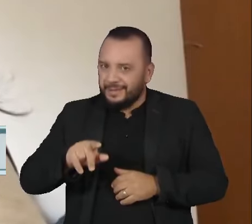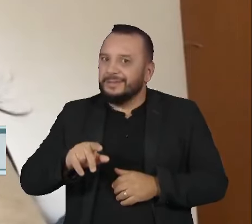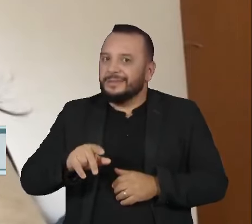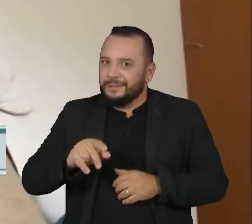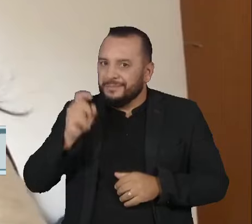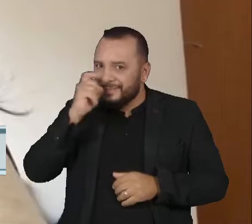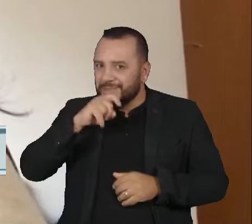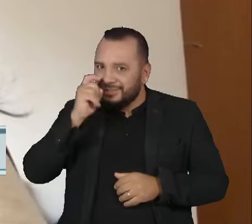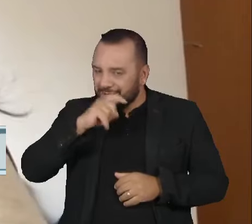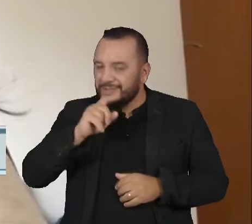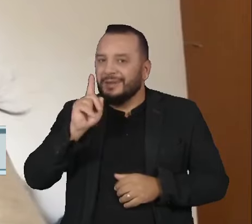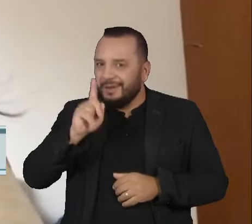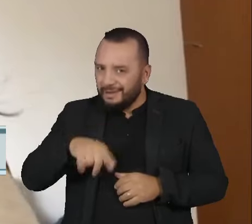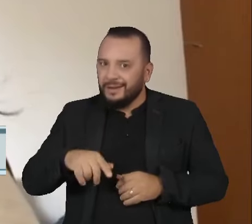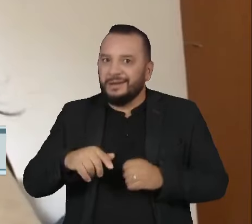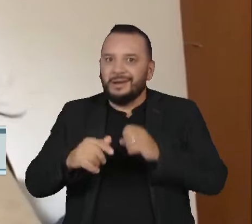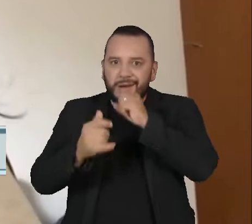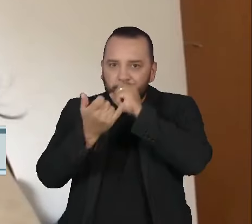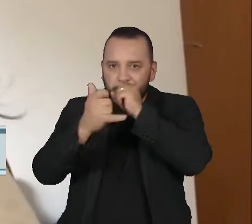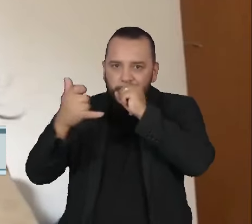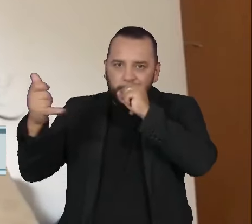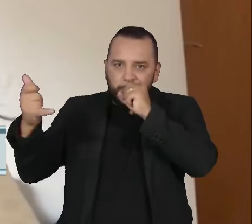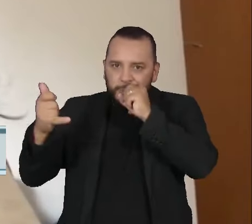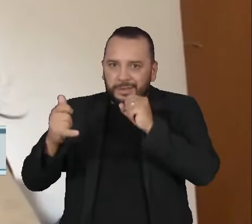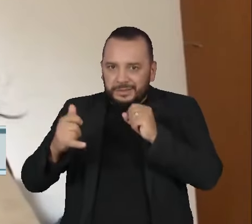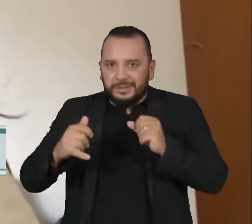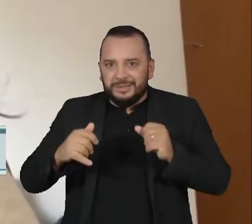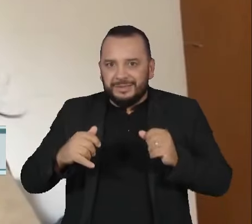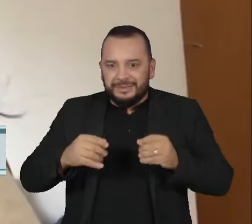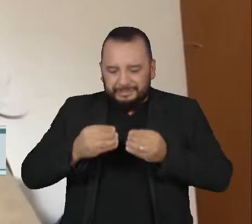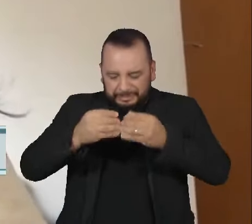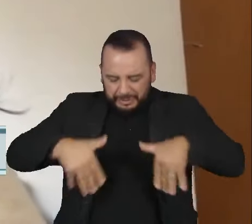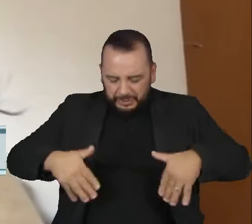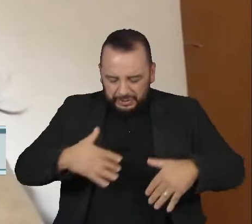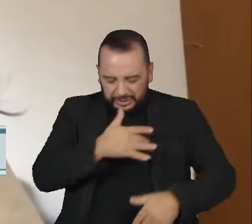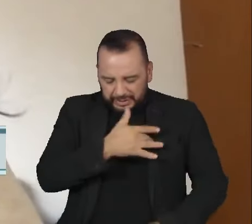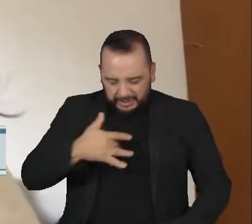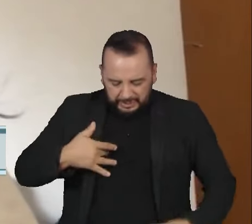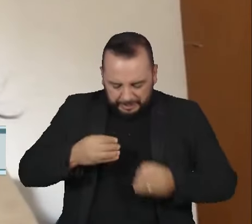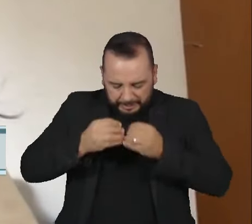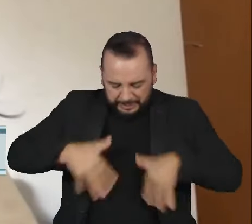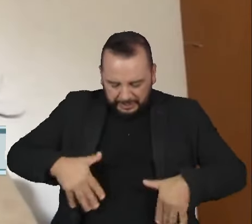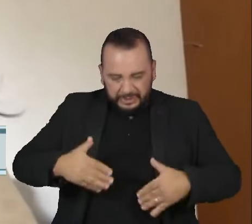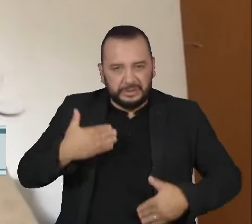que esse é o primeiro tabu, a primeira barreira que a gente precisa vencer, né?